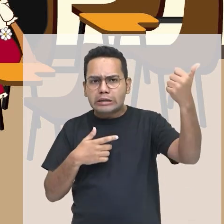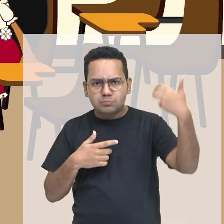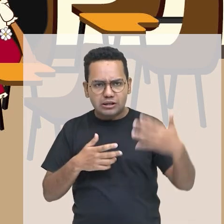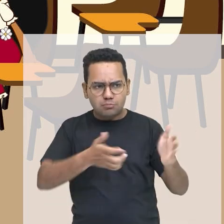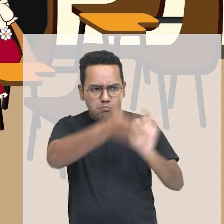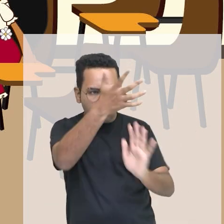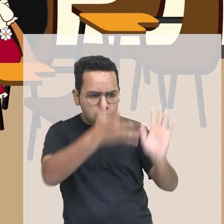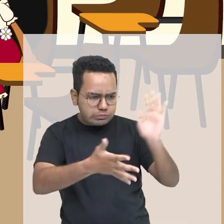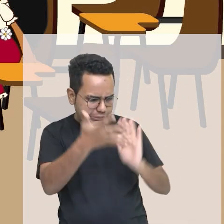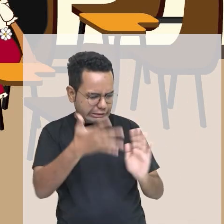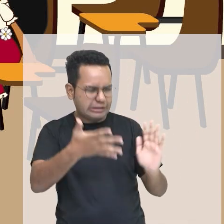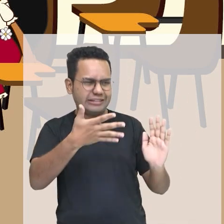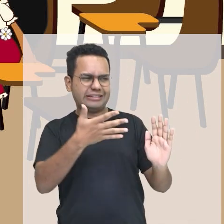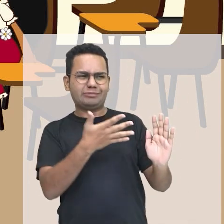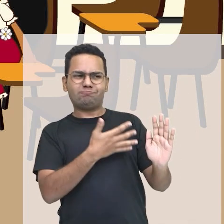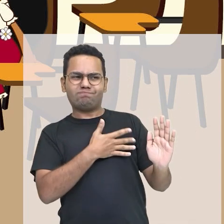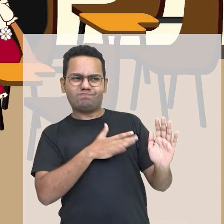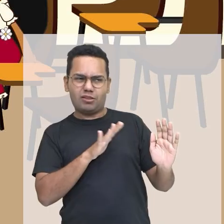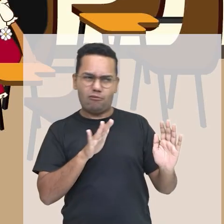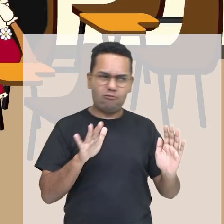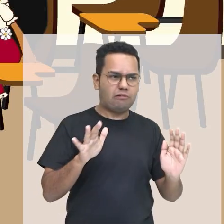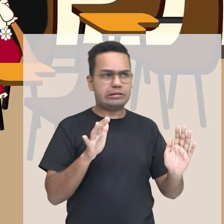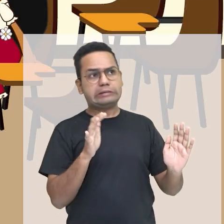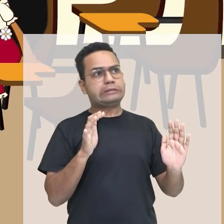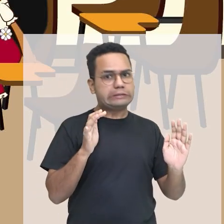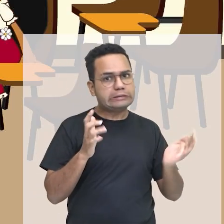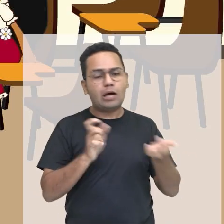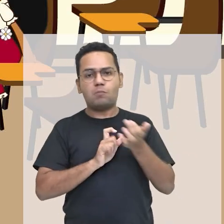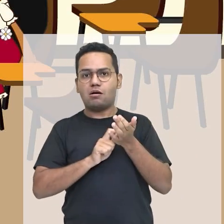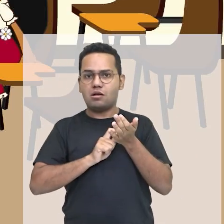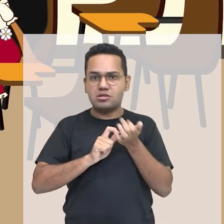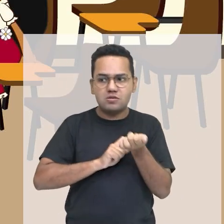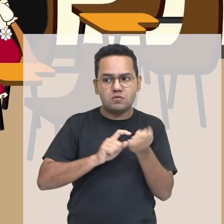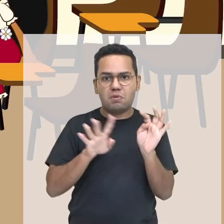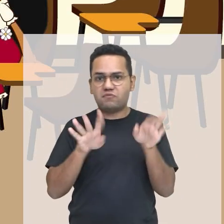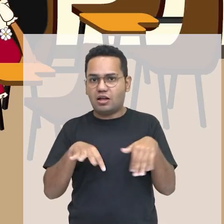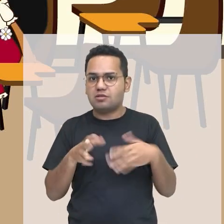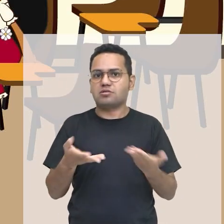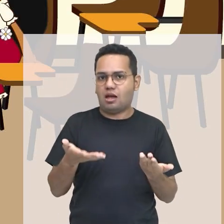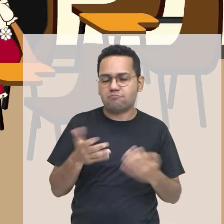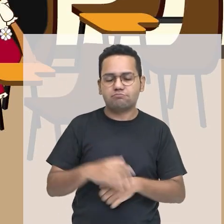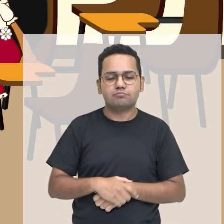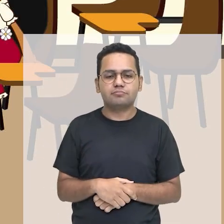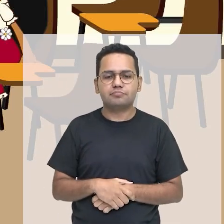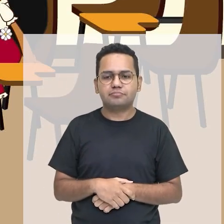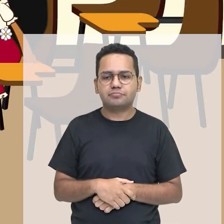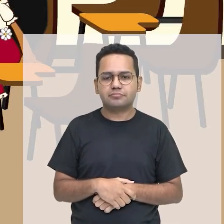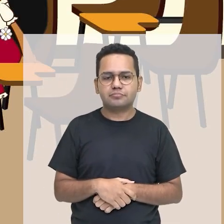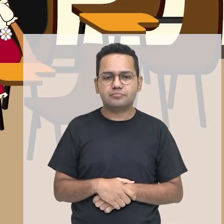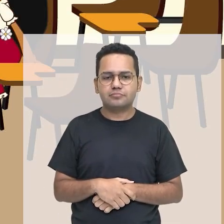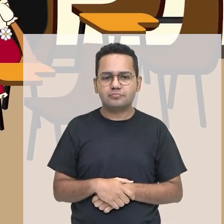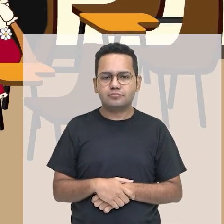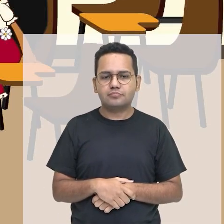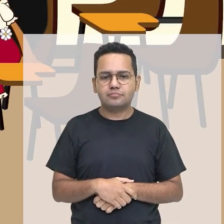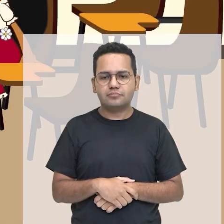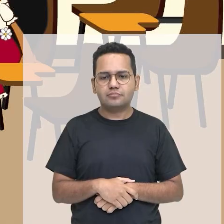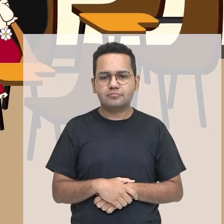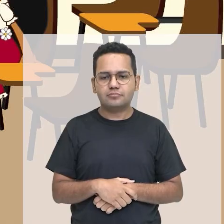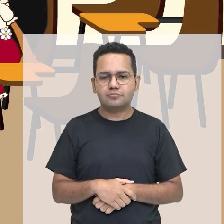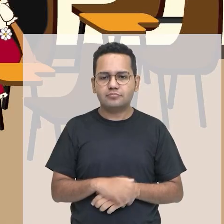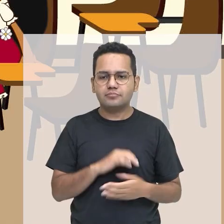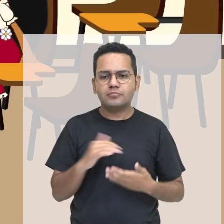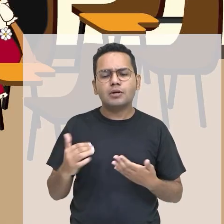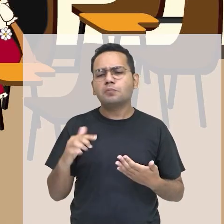ouvindo ali essa fala. Continuando agora, então, non-verbal cues, né, essas pistas sugerem várias coisas, mas o resultado